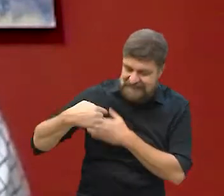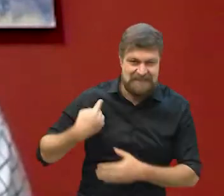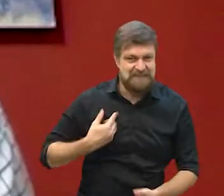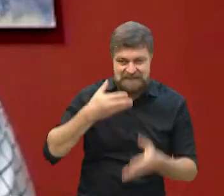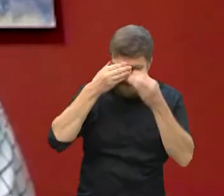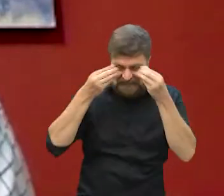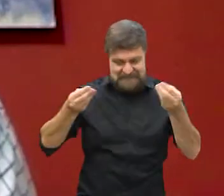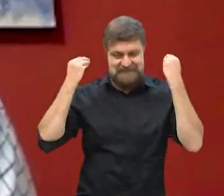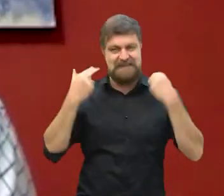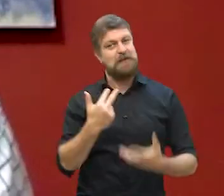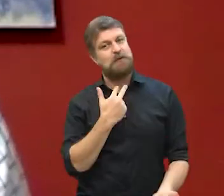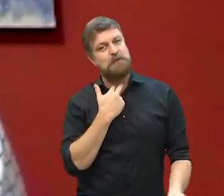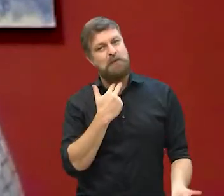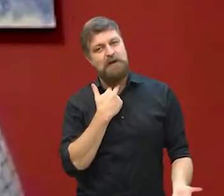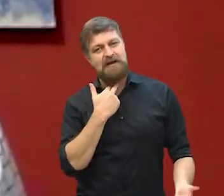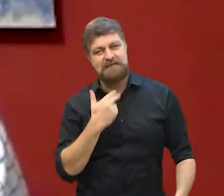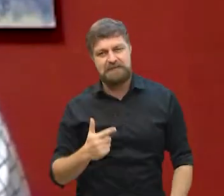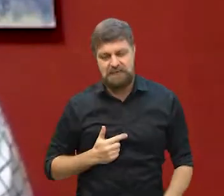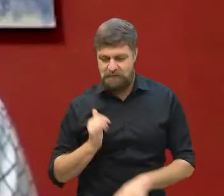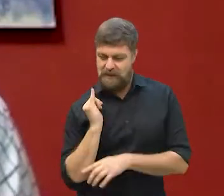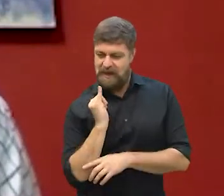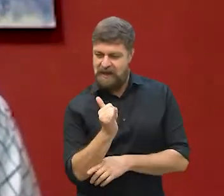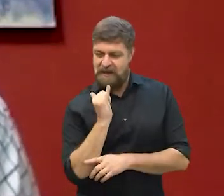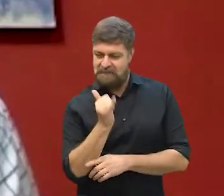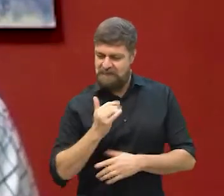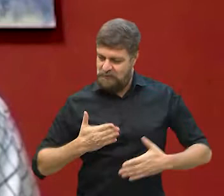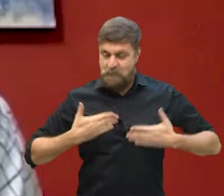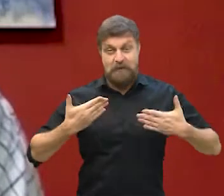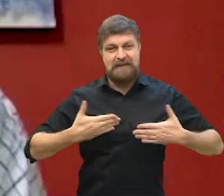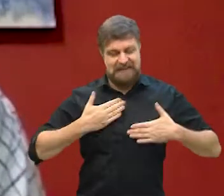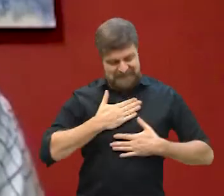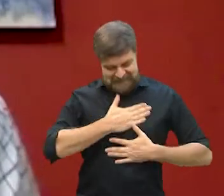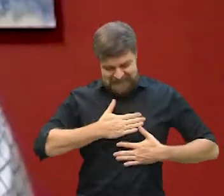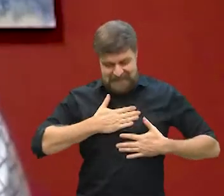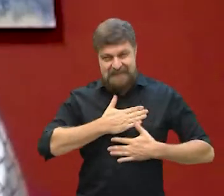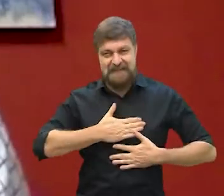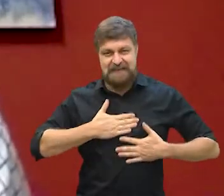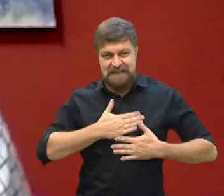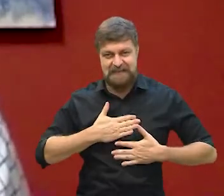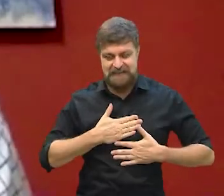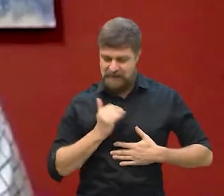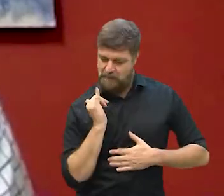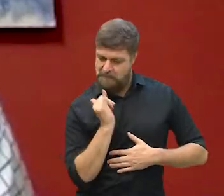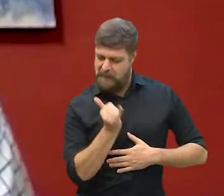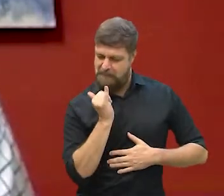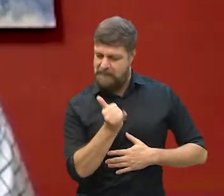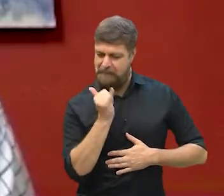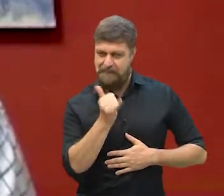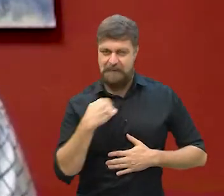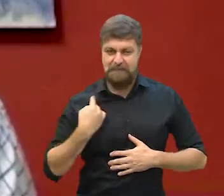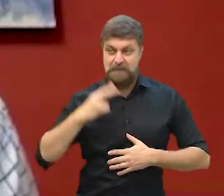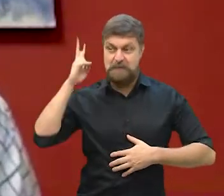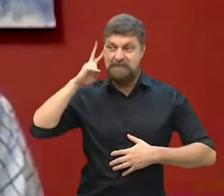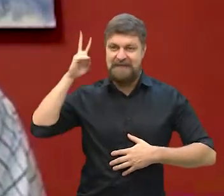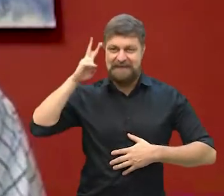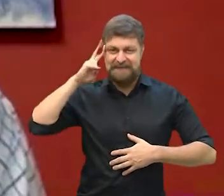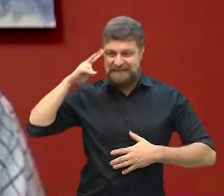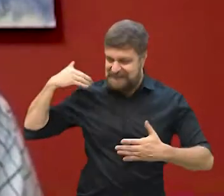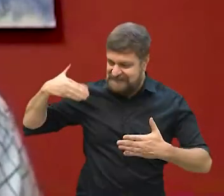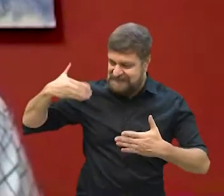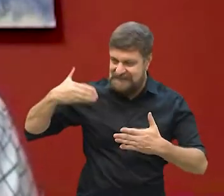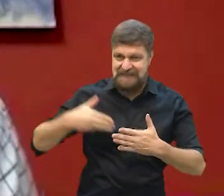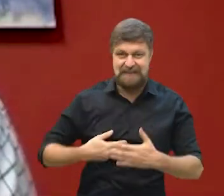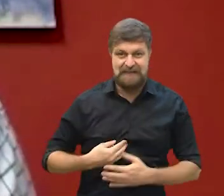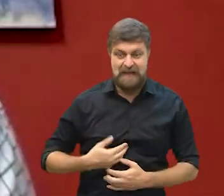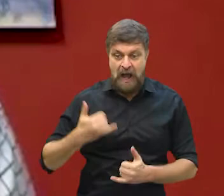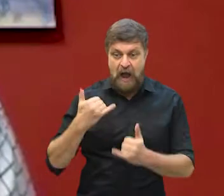não pode esquecer as origens. Por isso que eu falo com muita alegria aqui, né? Aí para vocês, para a gente contar um pouco dessa história aí de